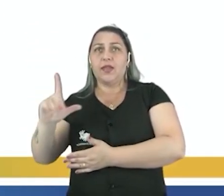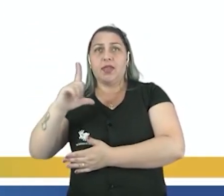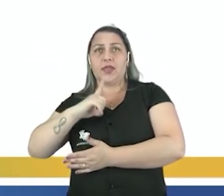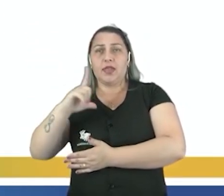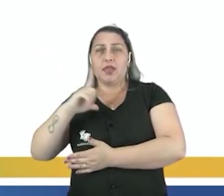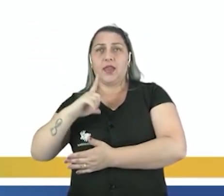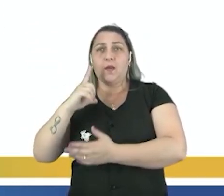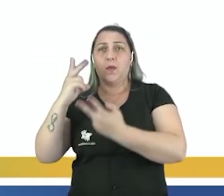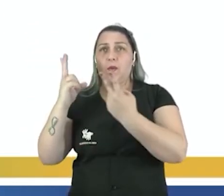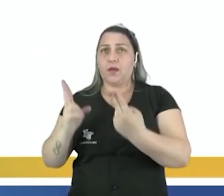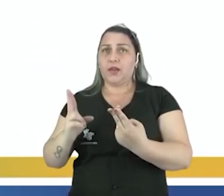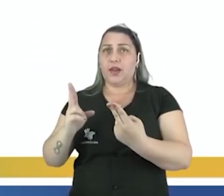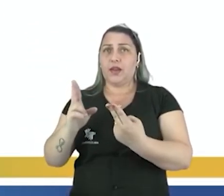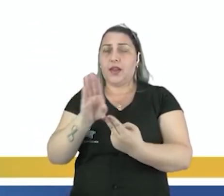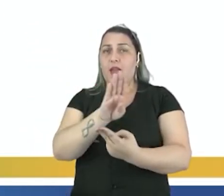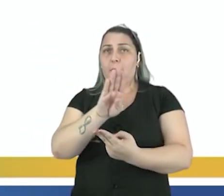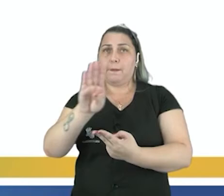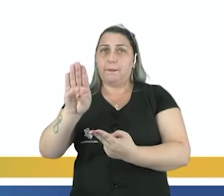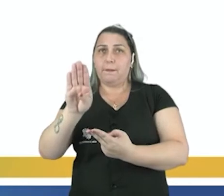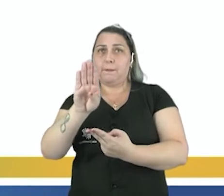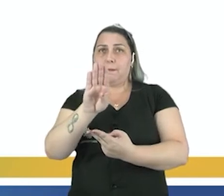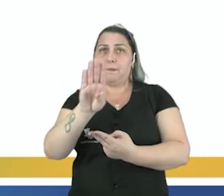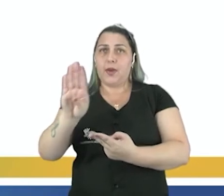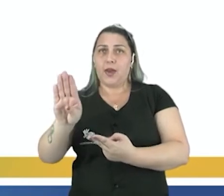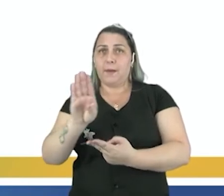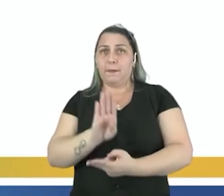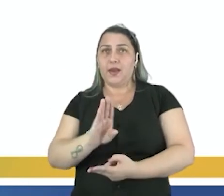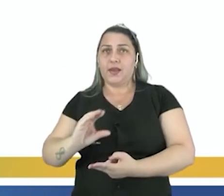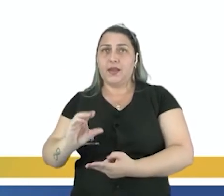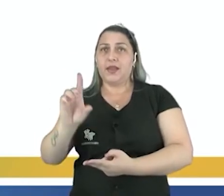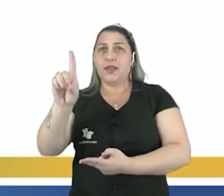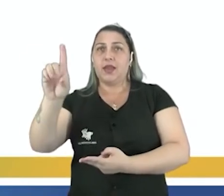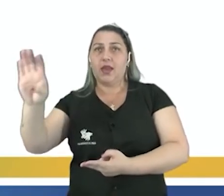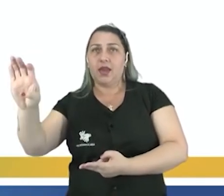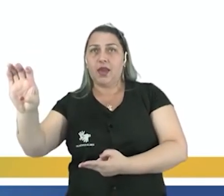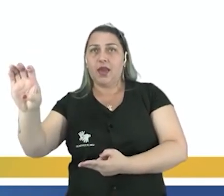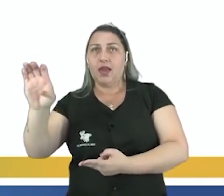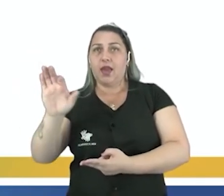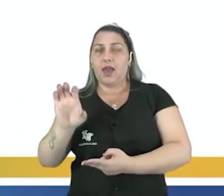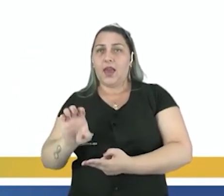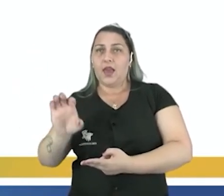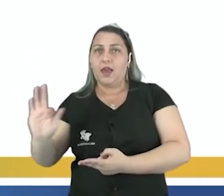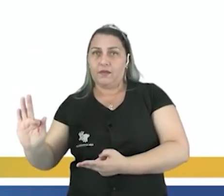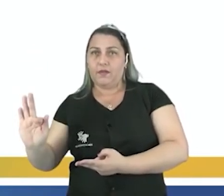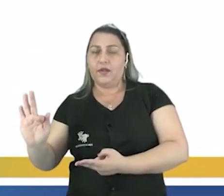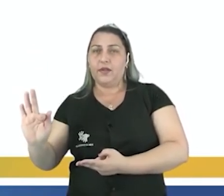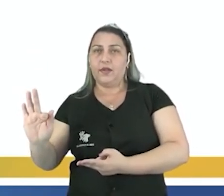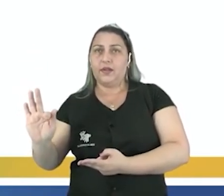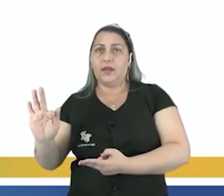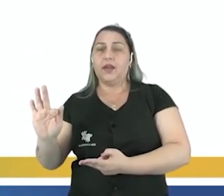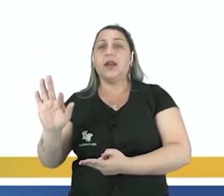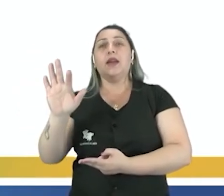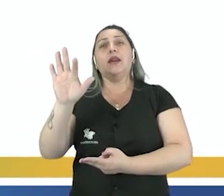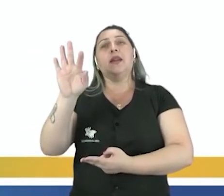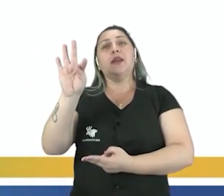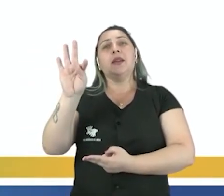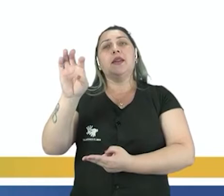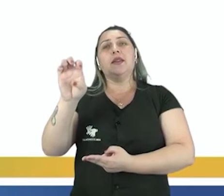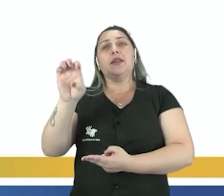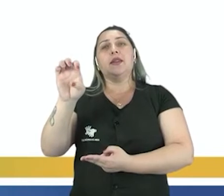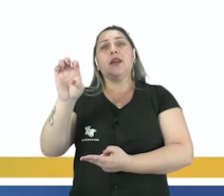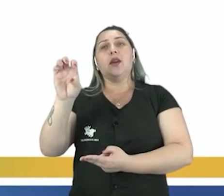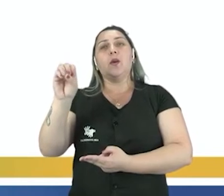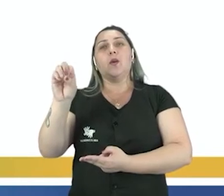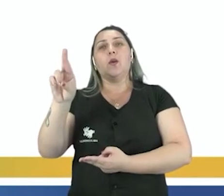tenho a seguinte igualdade, ó. AB está para BC, assim como DE está para EF. Isso é o teorema de Tales.